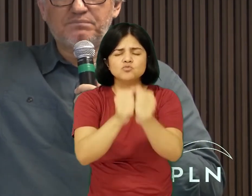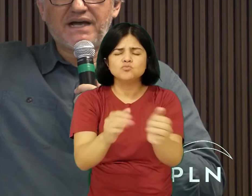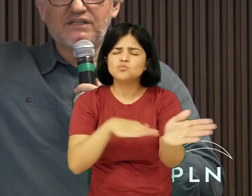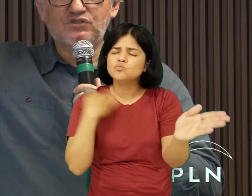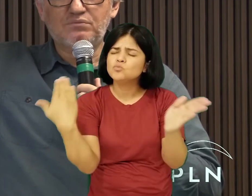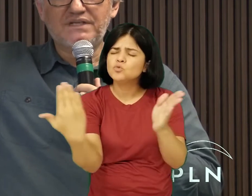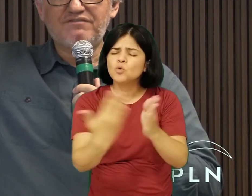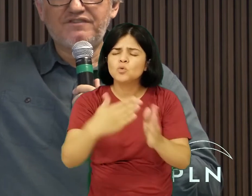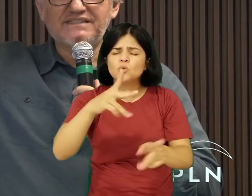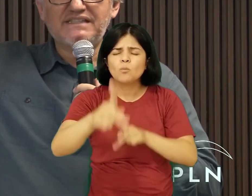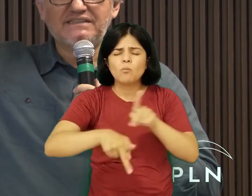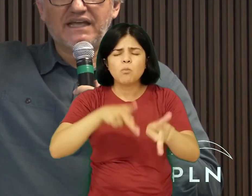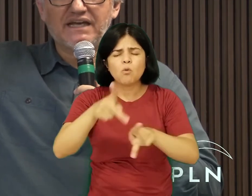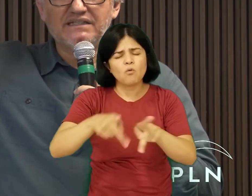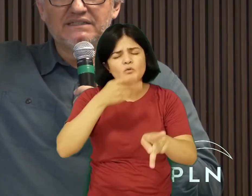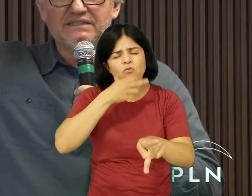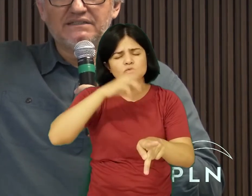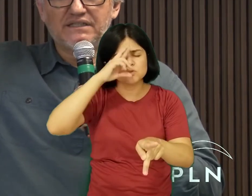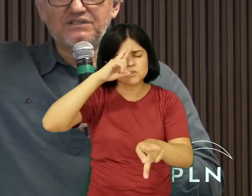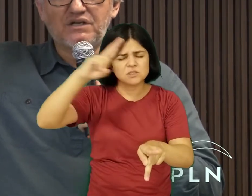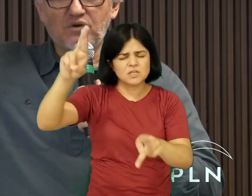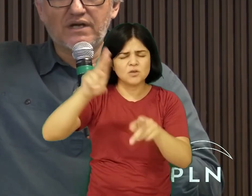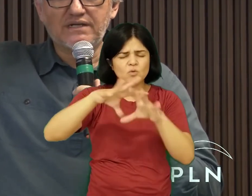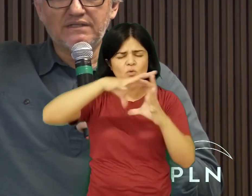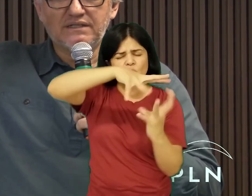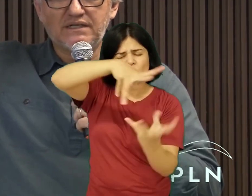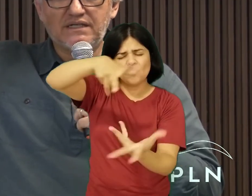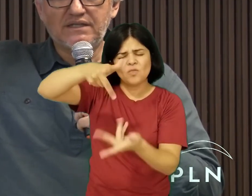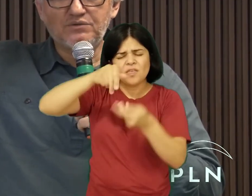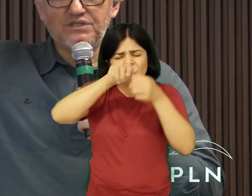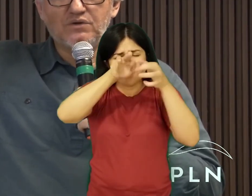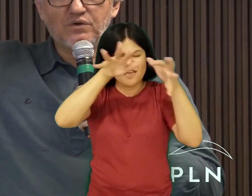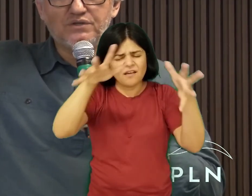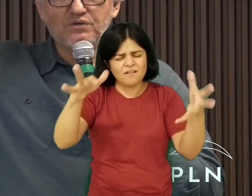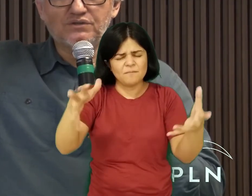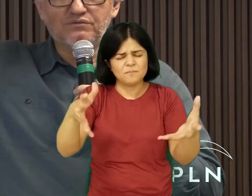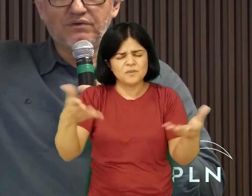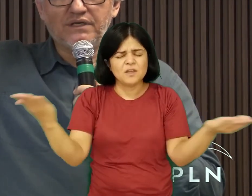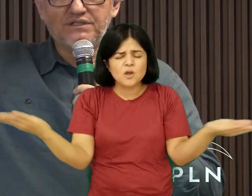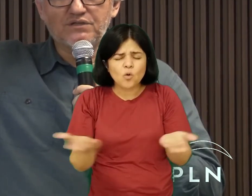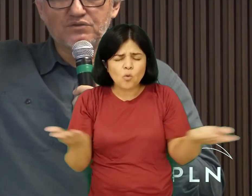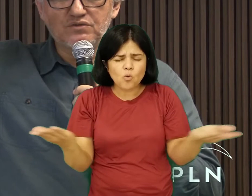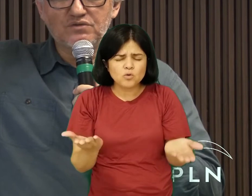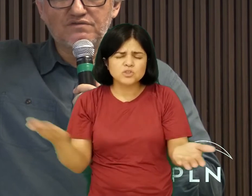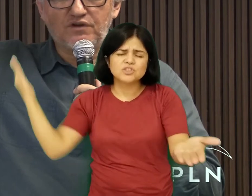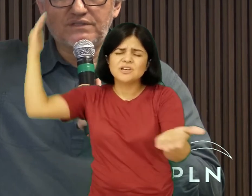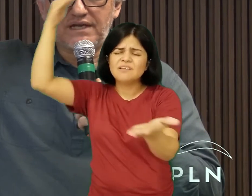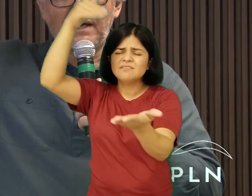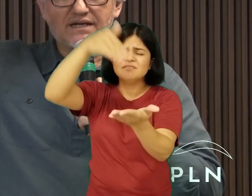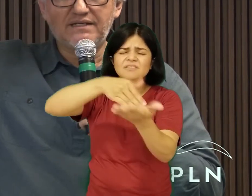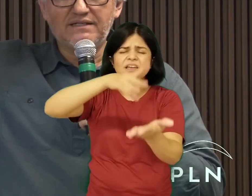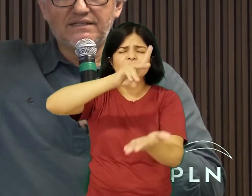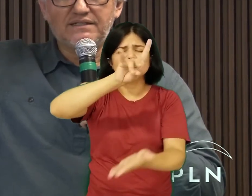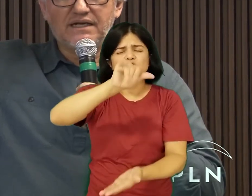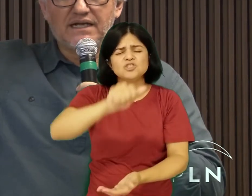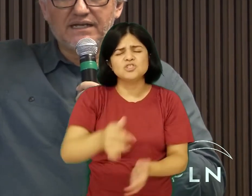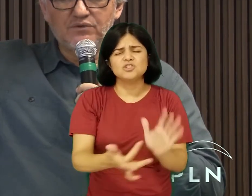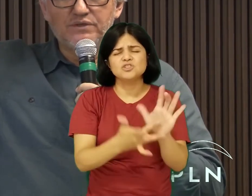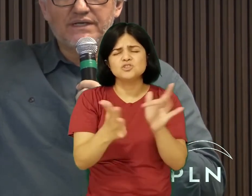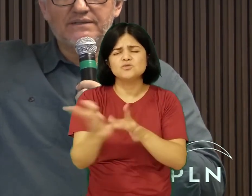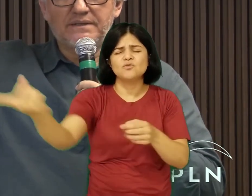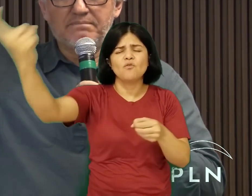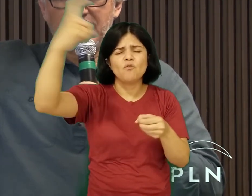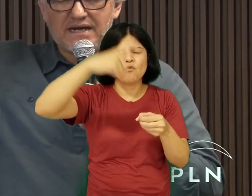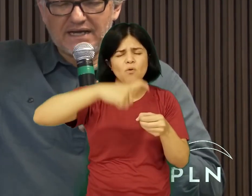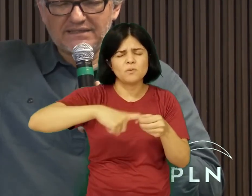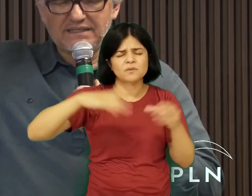se espalha sobre a face da terra, desde agora até o dia glorioso em que Jesus voltará.